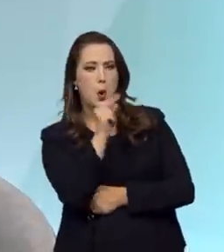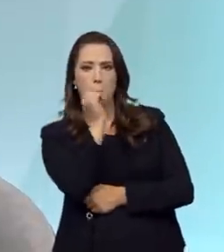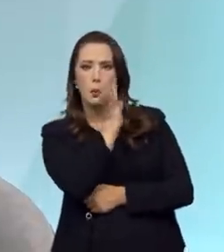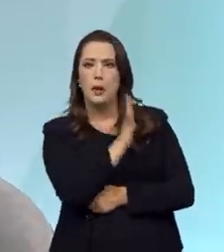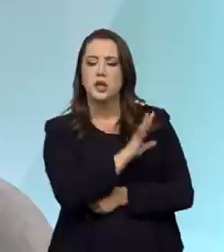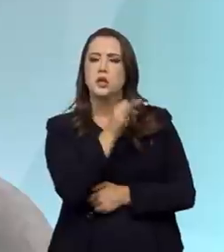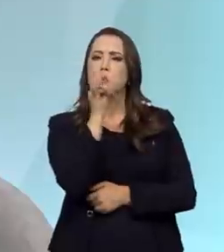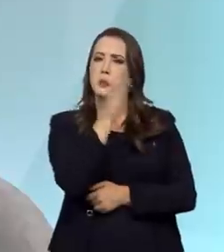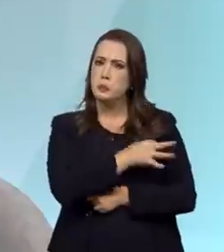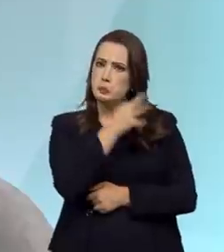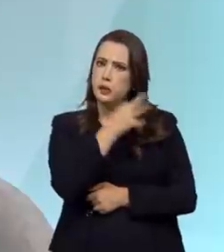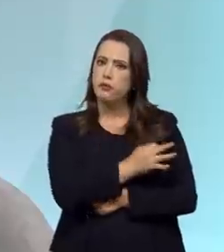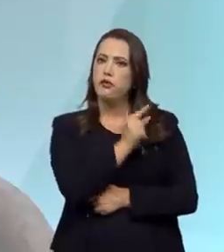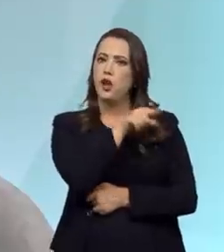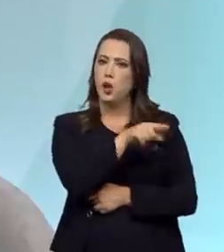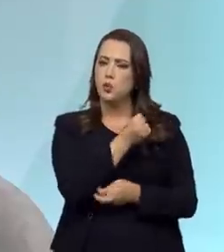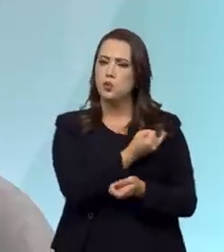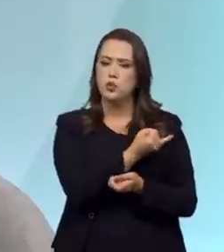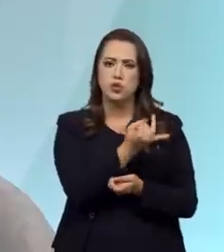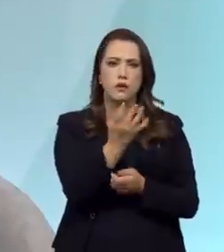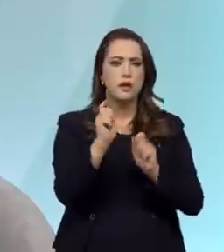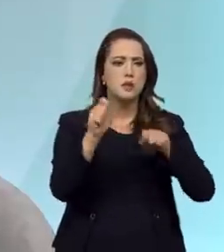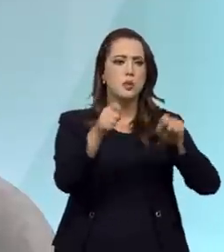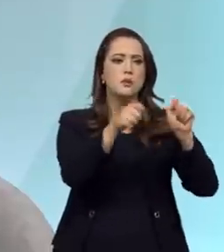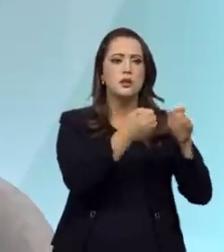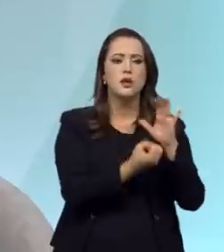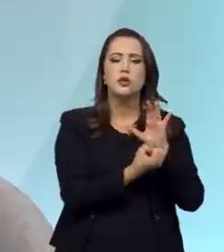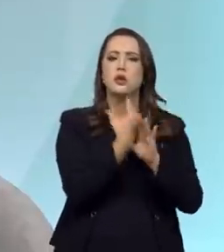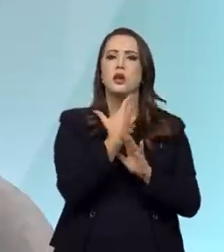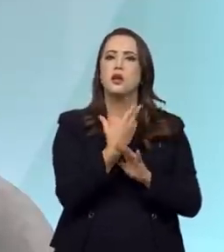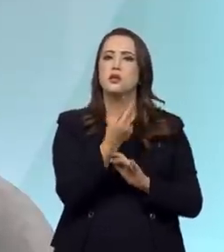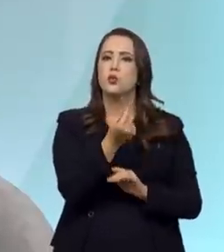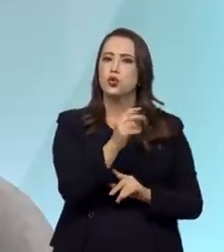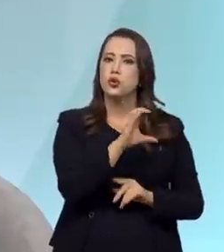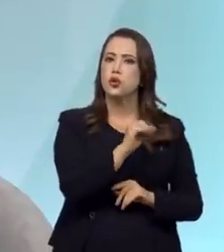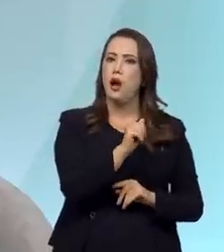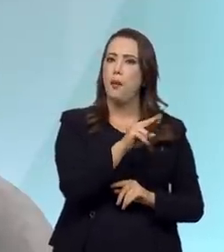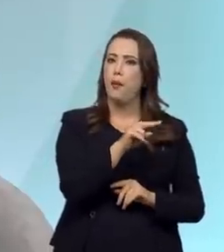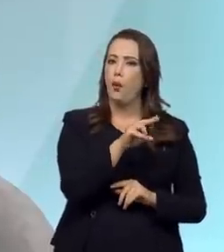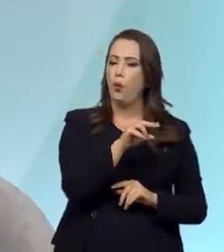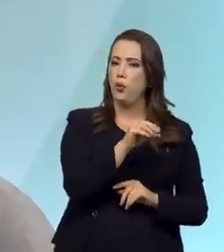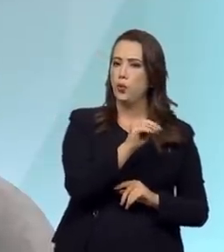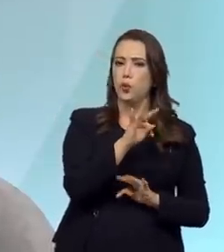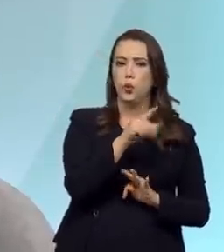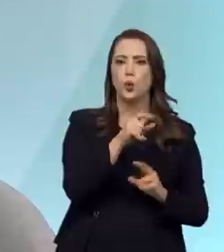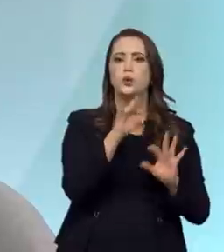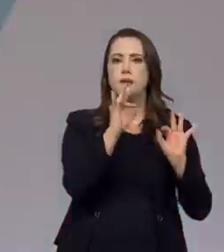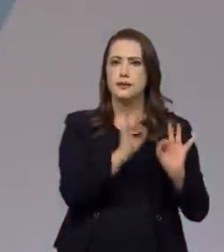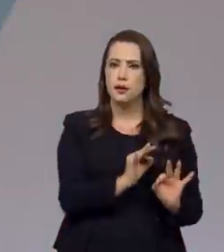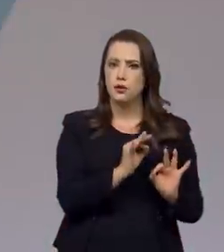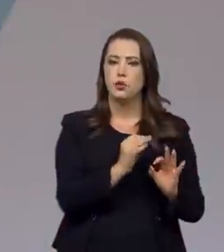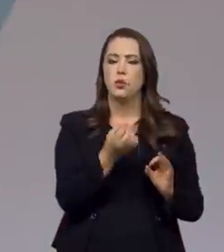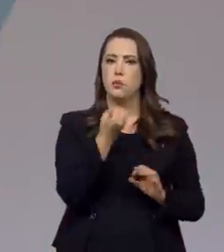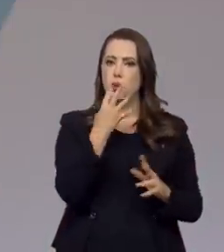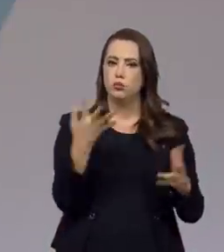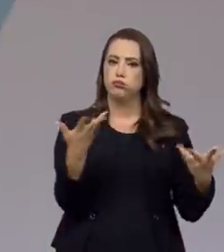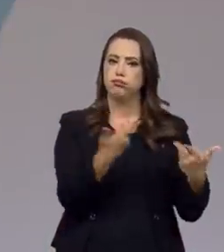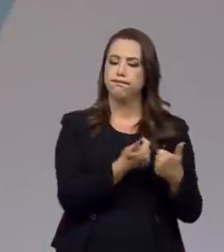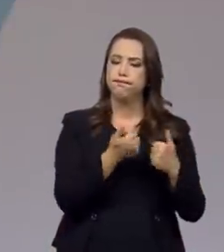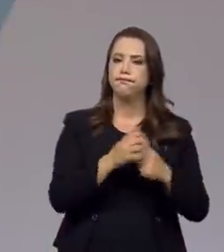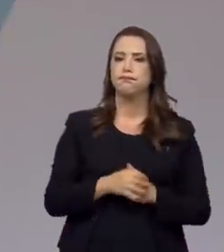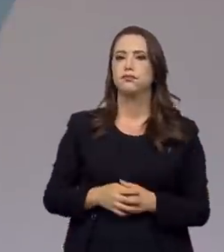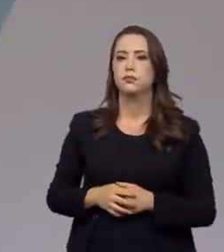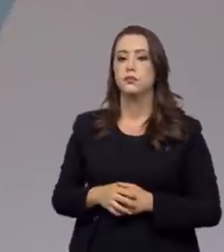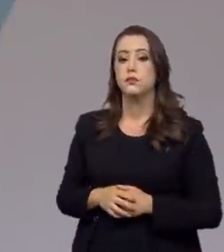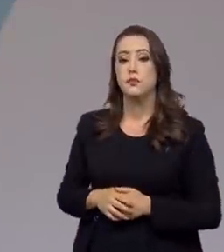como um país que tem vários diversas formas de geração de crédito mas todos eles de alta qualidade e É tão bom